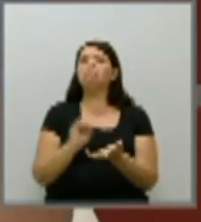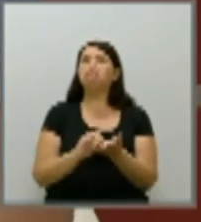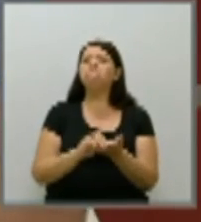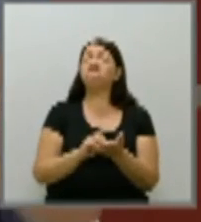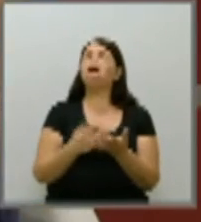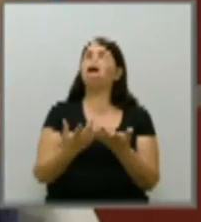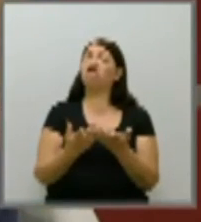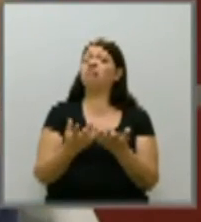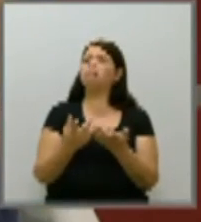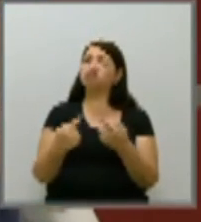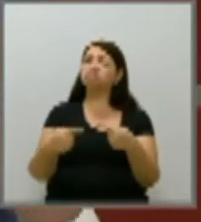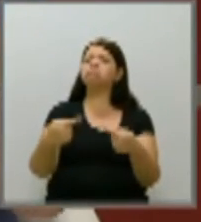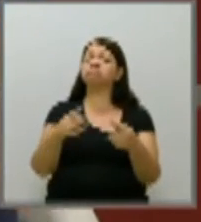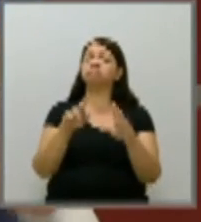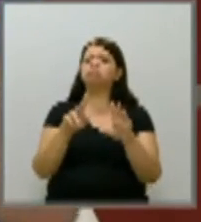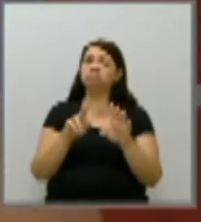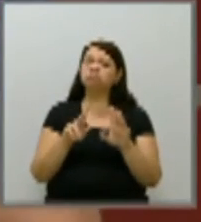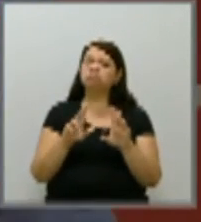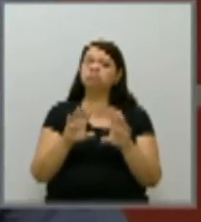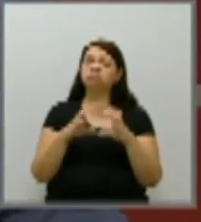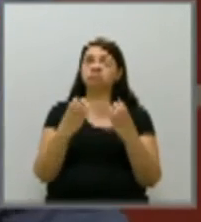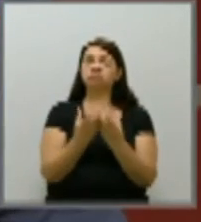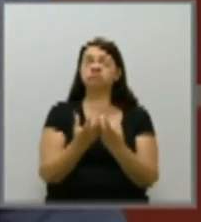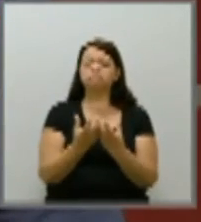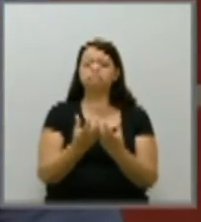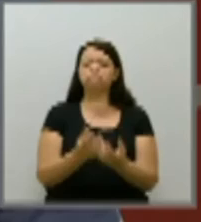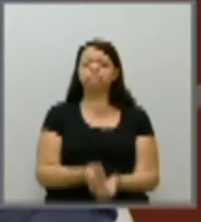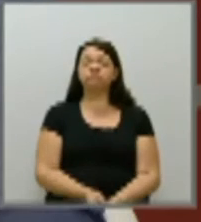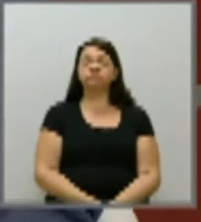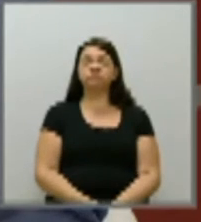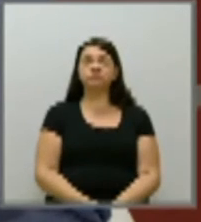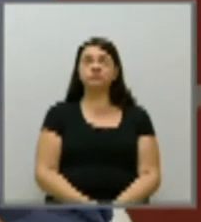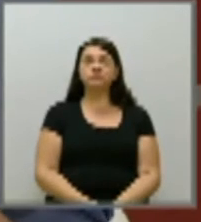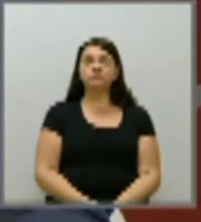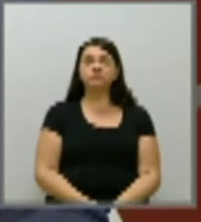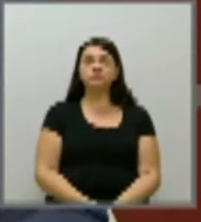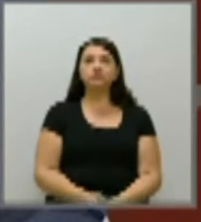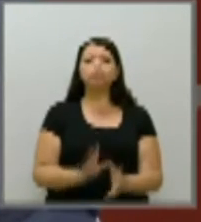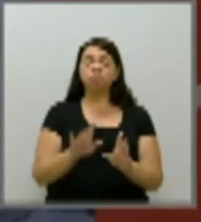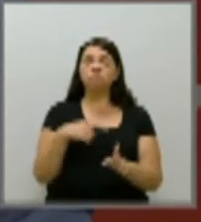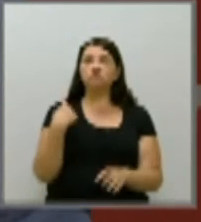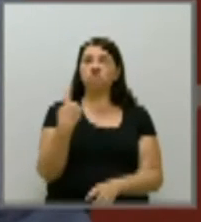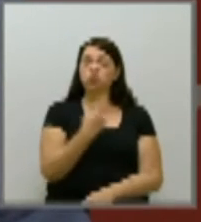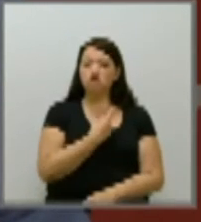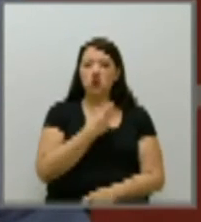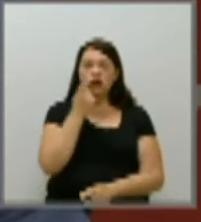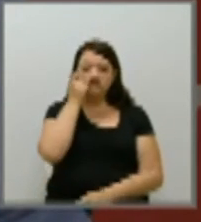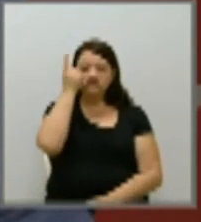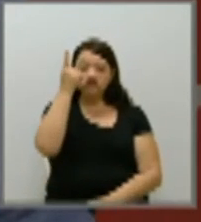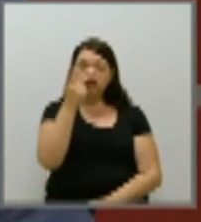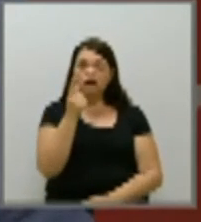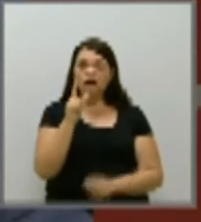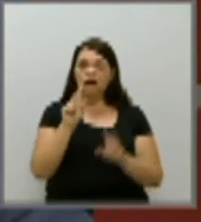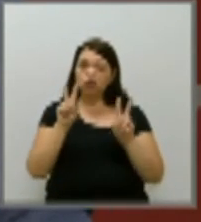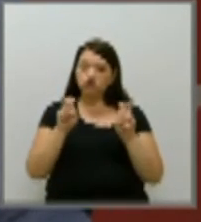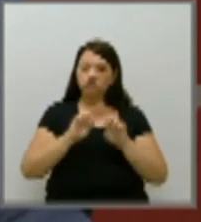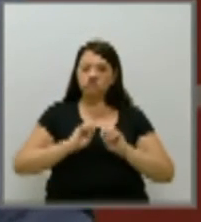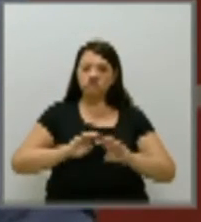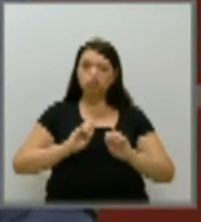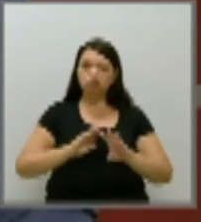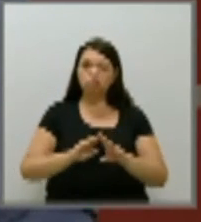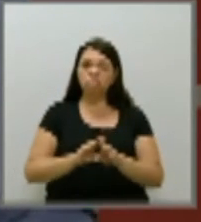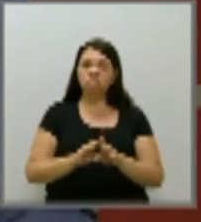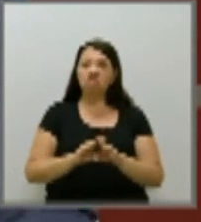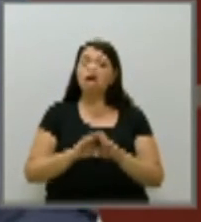trazendo elementos que não corroboram com a verdade. Então, a nossa concepção de educação, ela passa por